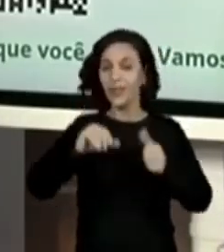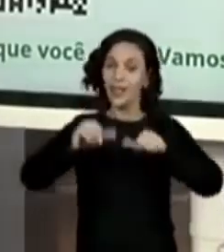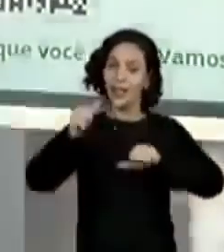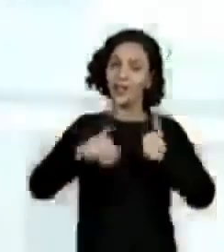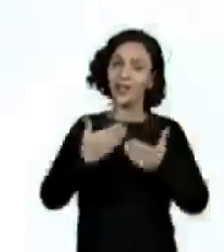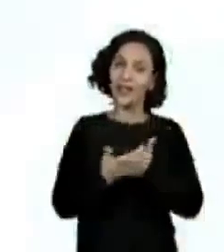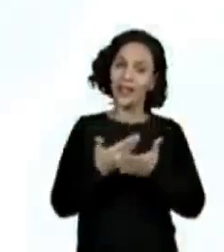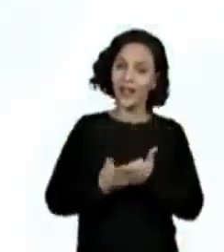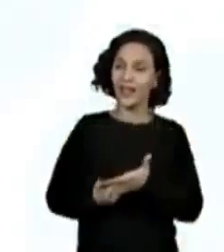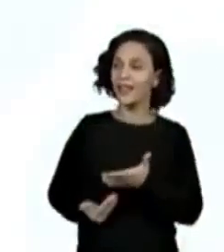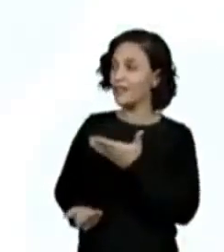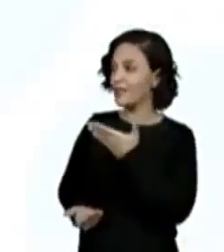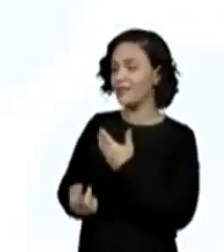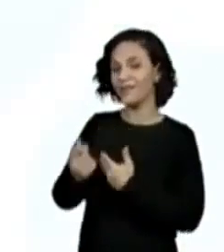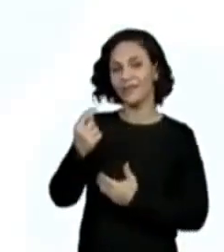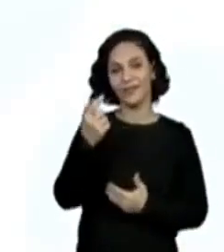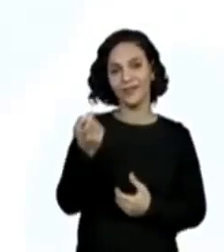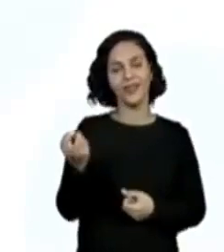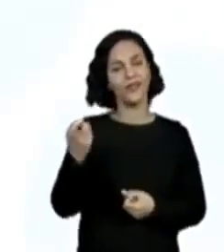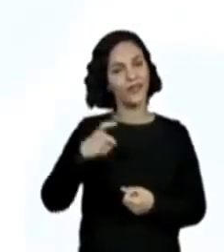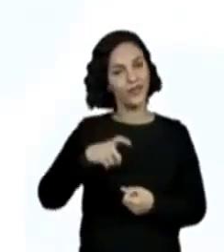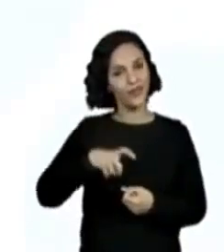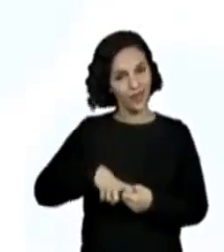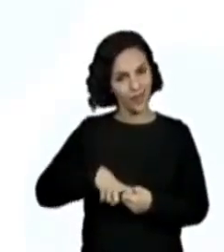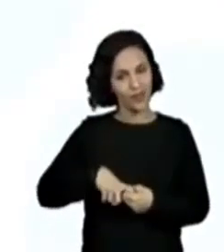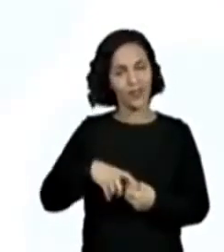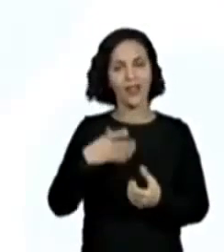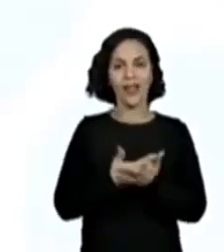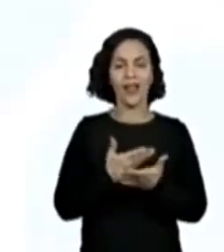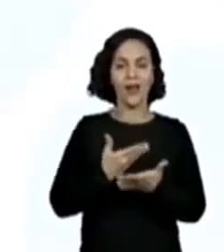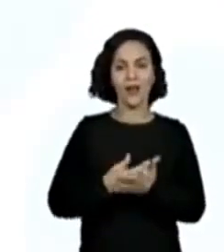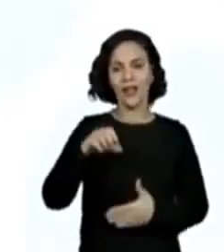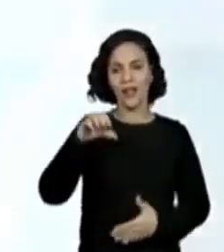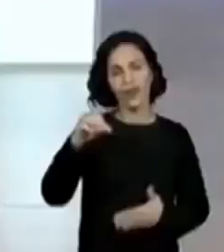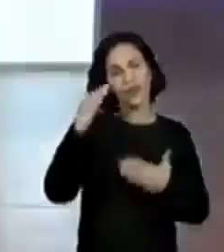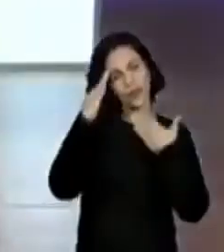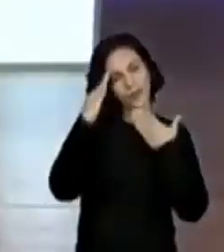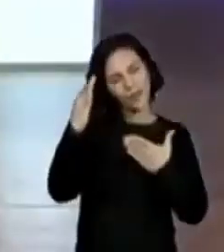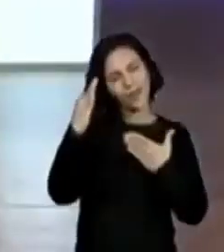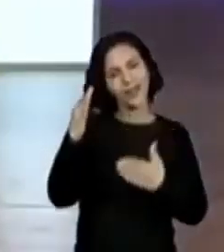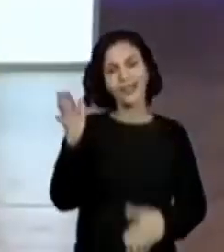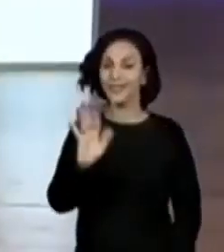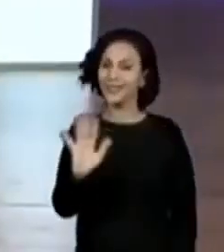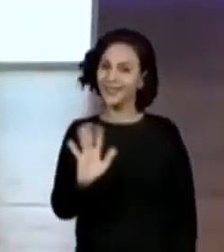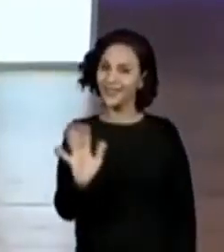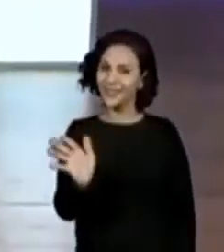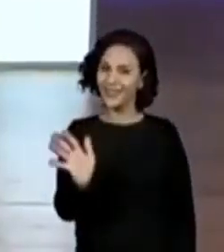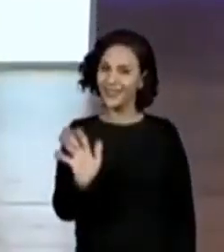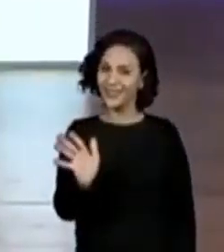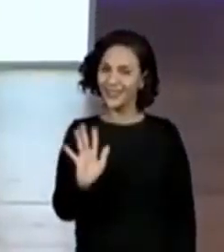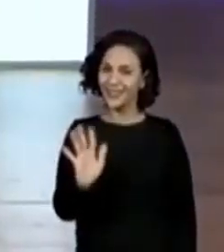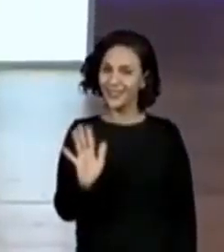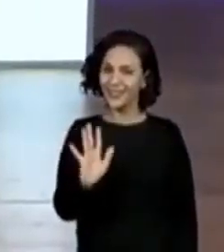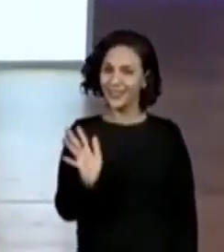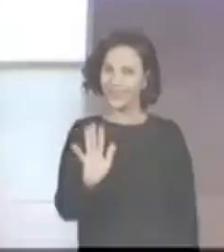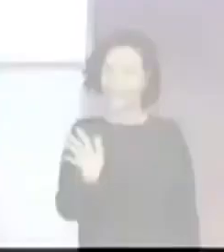nossa aula. Daqui a pouco a gente volta com a aula 9. Obrigada, viu? Tchau, tchau. Tchau.